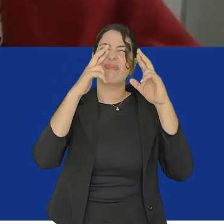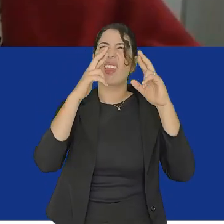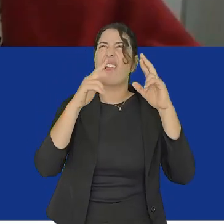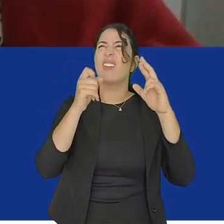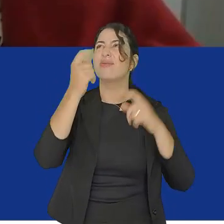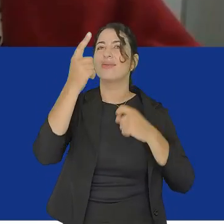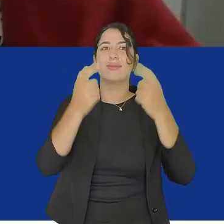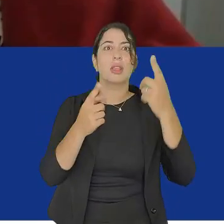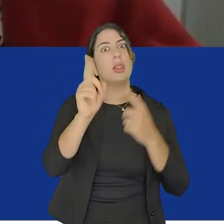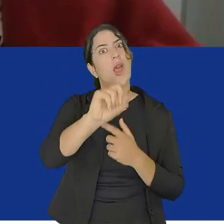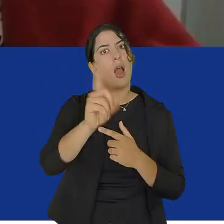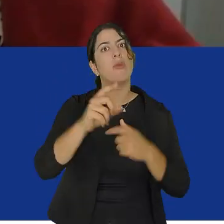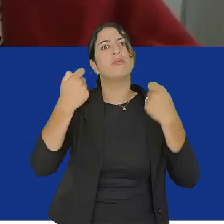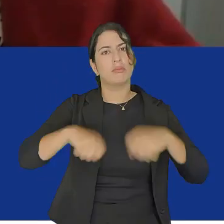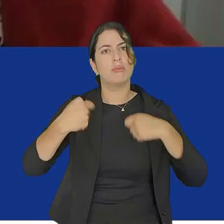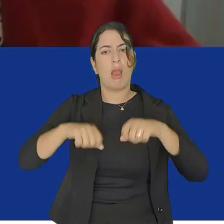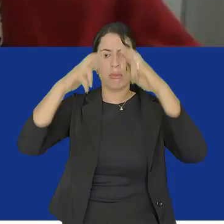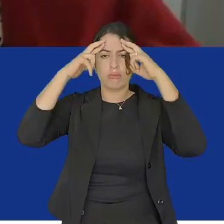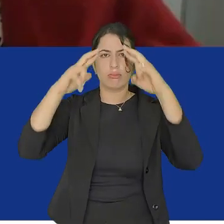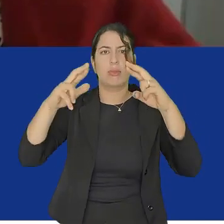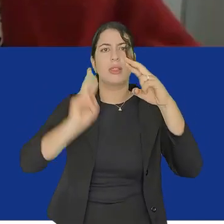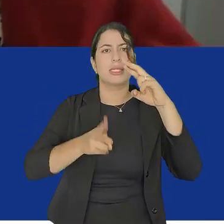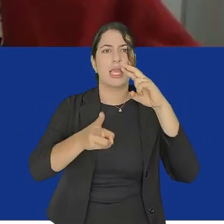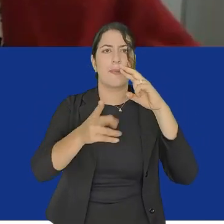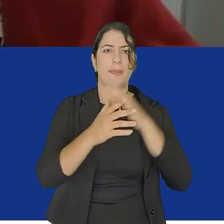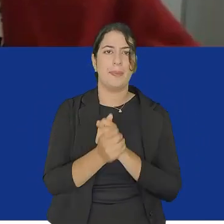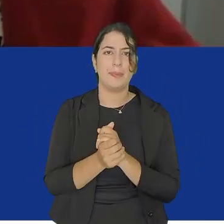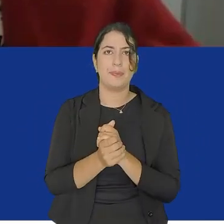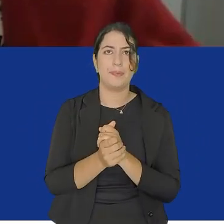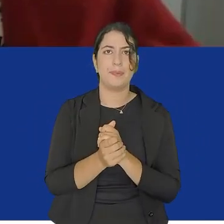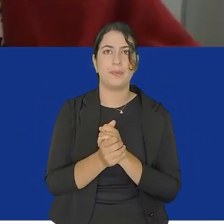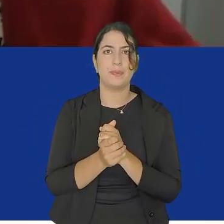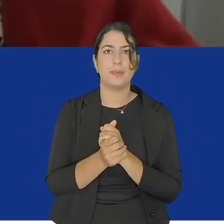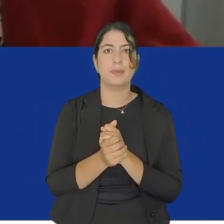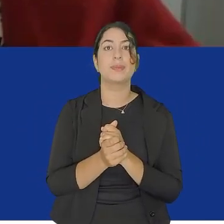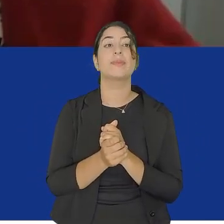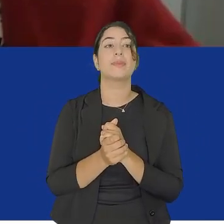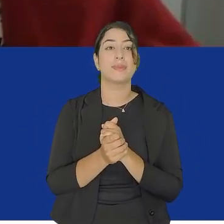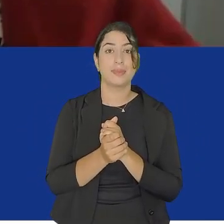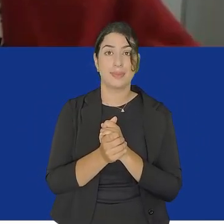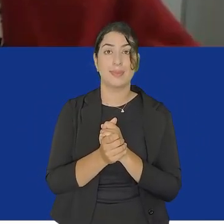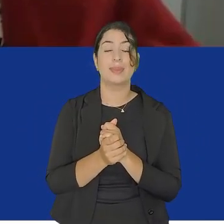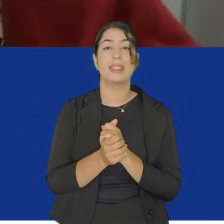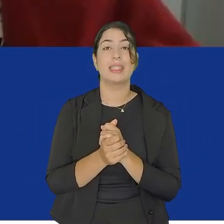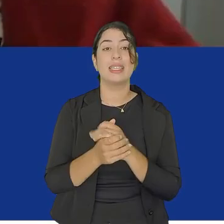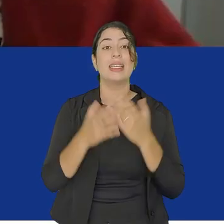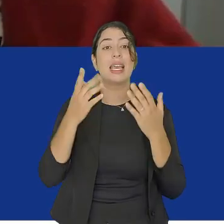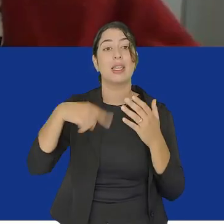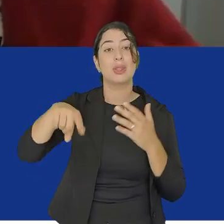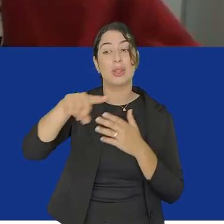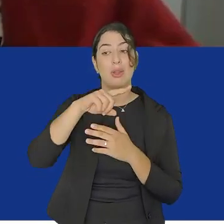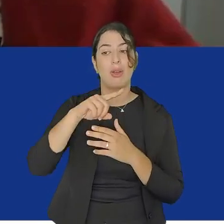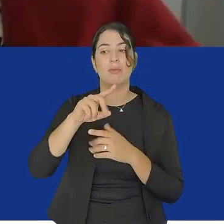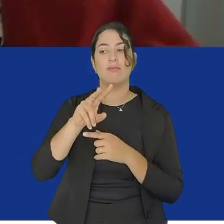de termos ou não respeito, ela precisa estar presente. E desta maneira, a gente vai estar